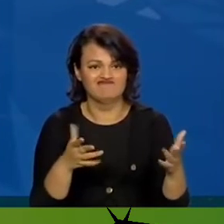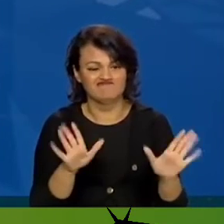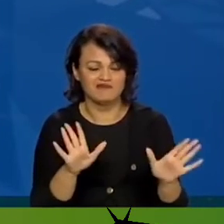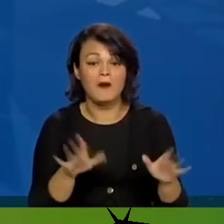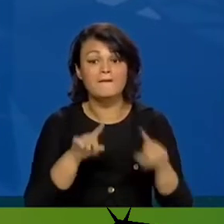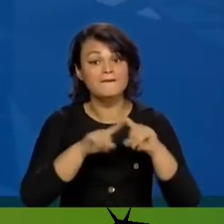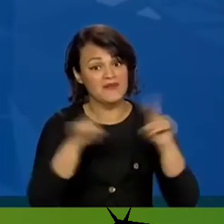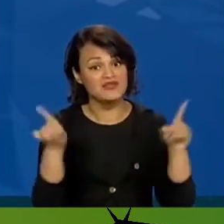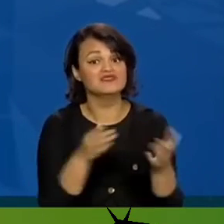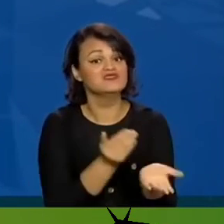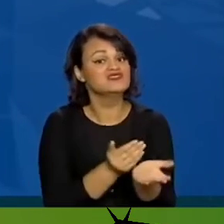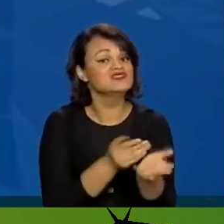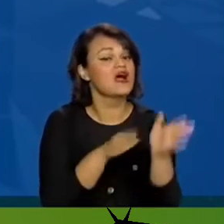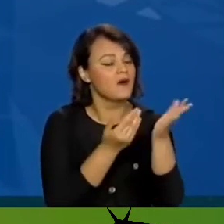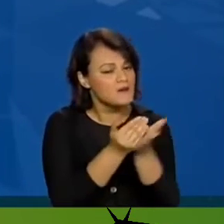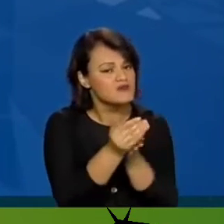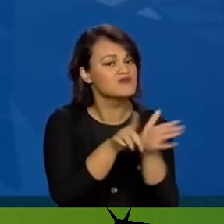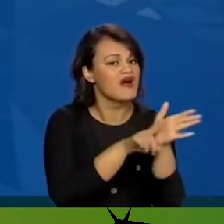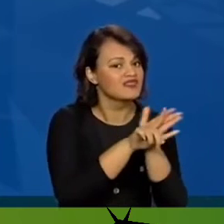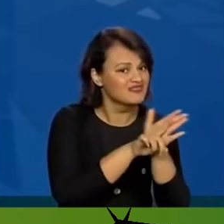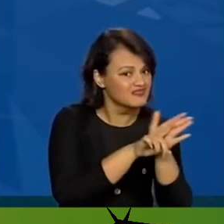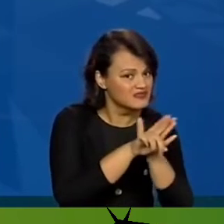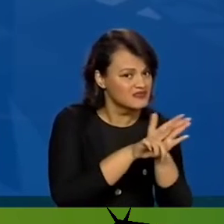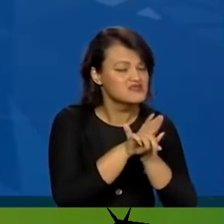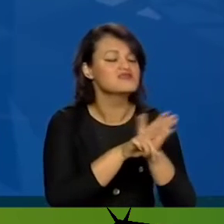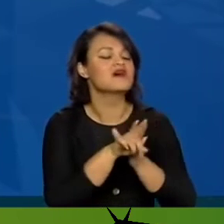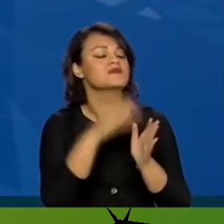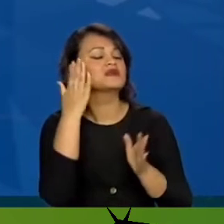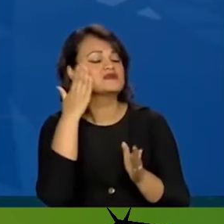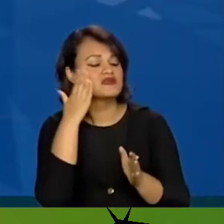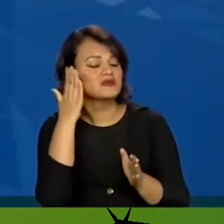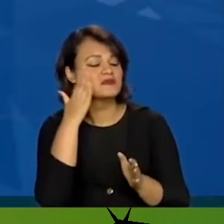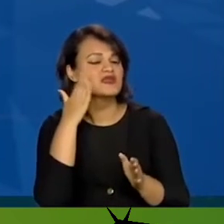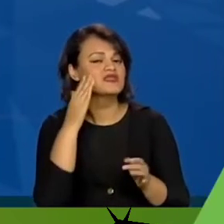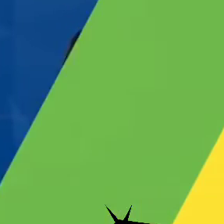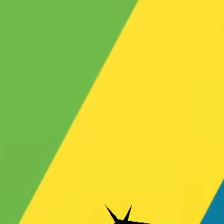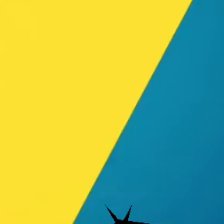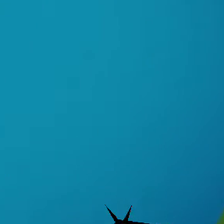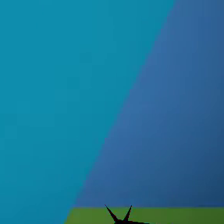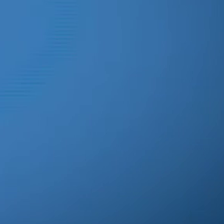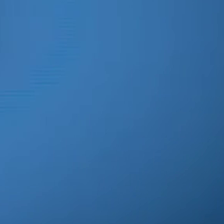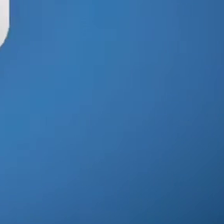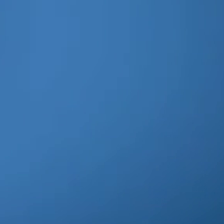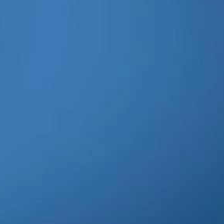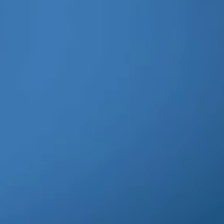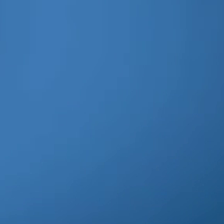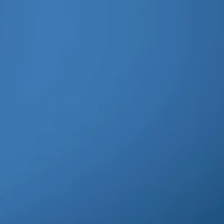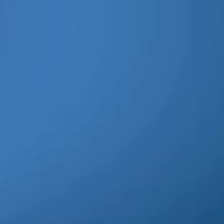é um caminho, já é algo que a gente tem no nosso horizonte.